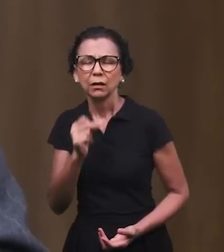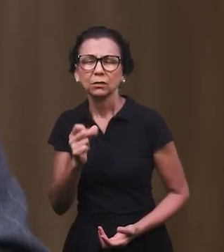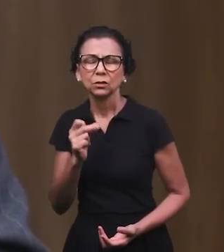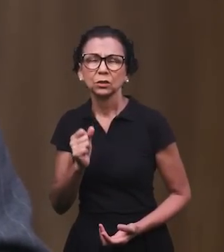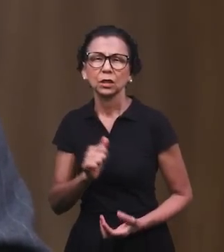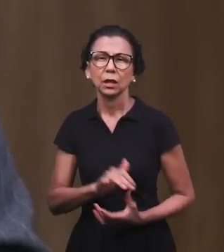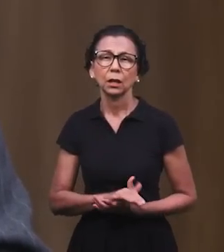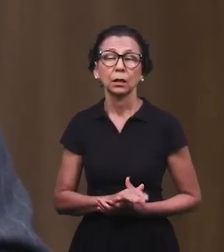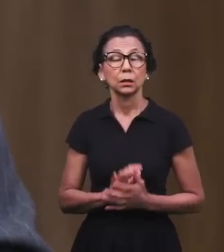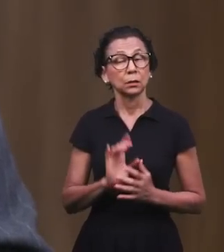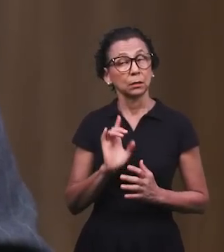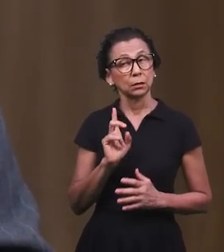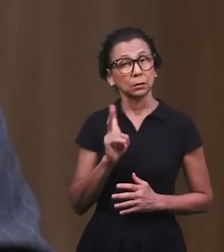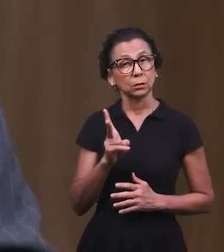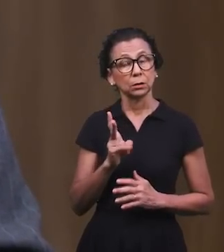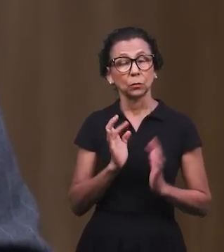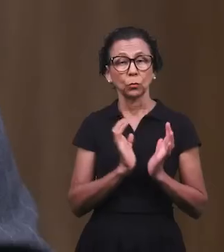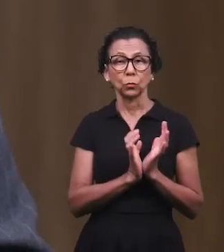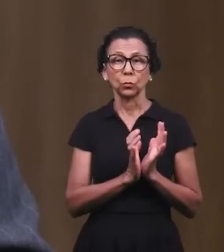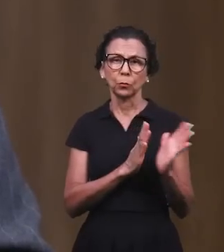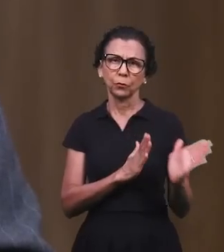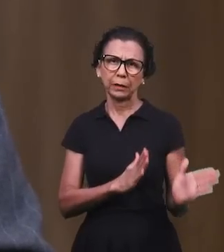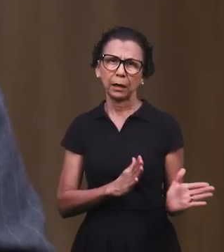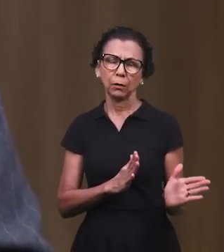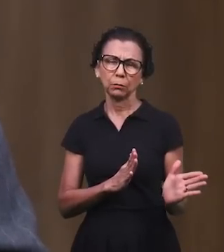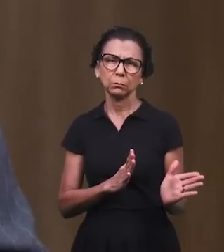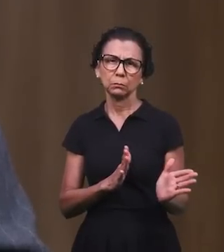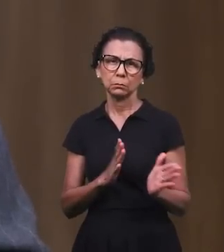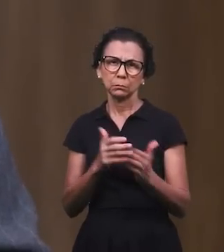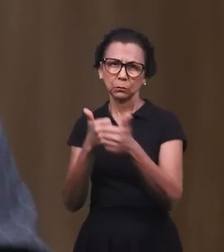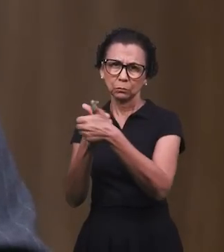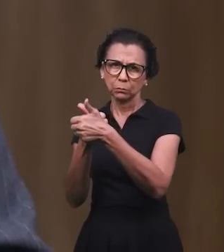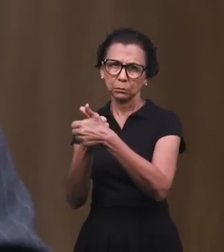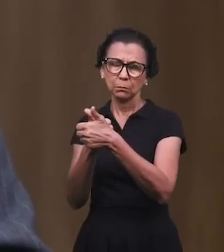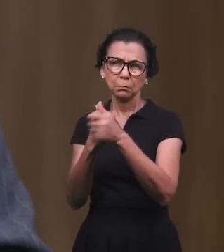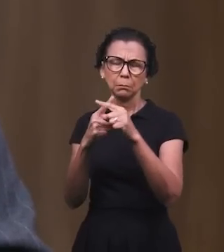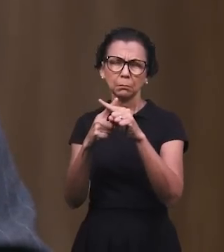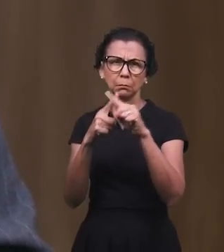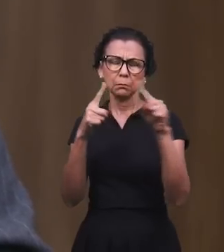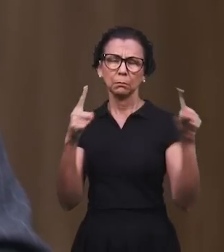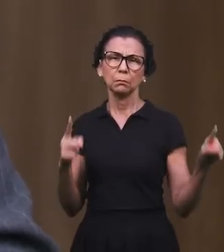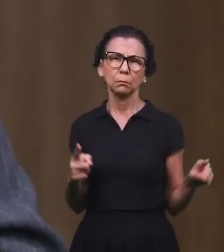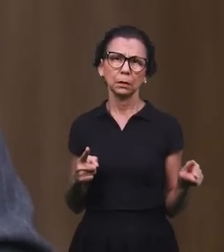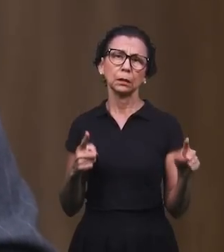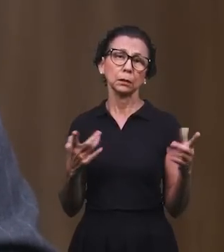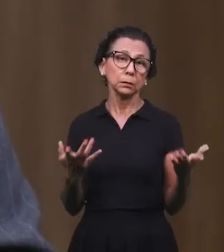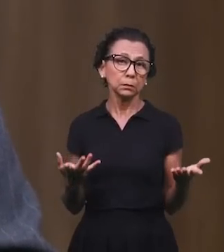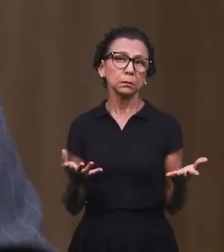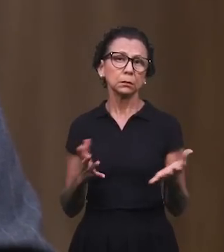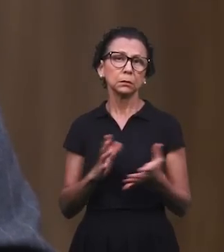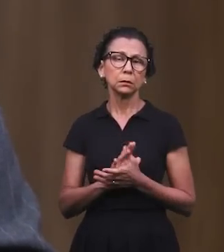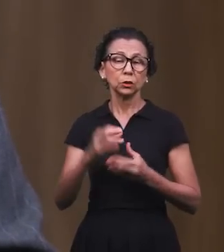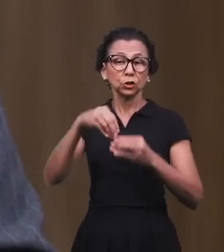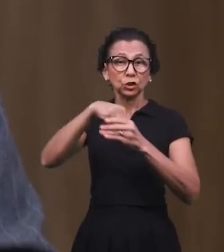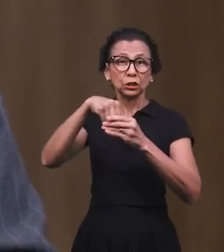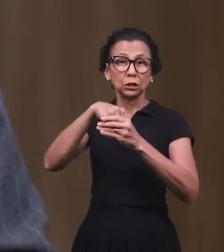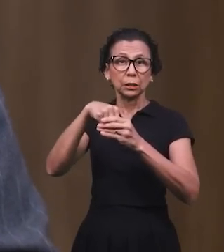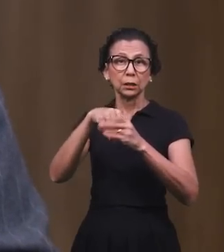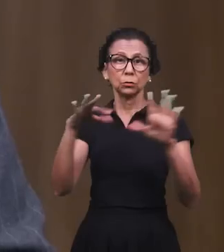acompanhando, mas naquele momento surgiu e veio da própria família, Adonias queria usurpar o